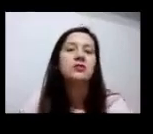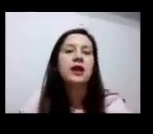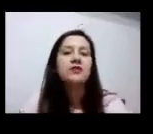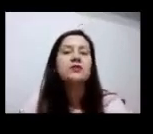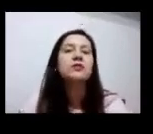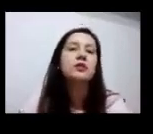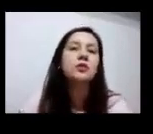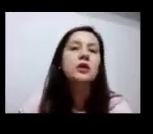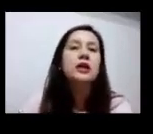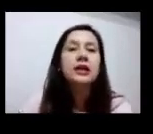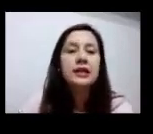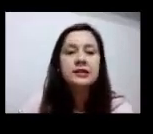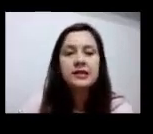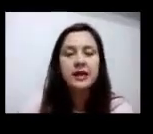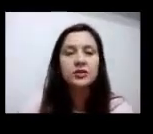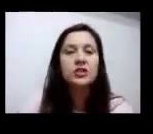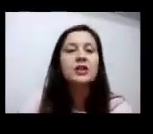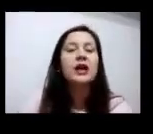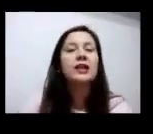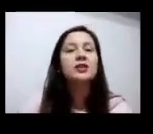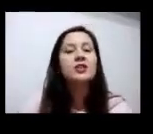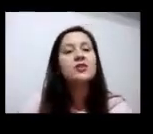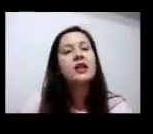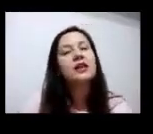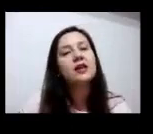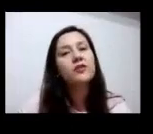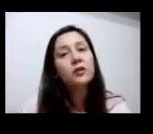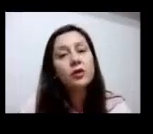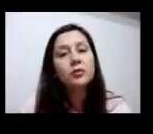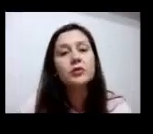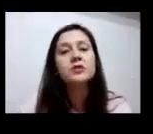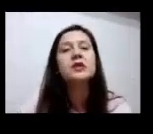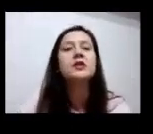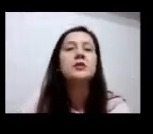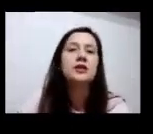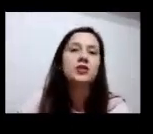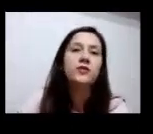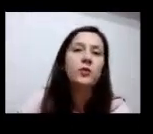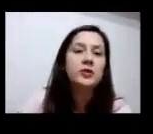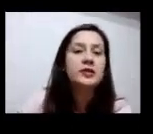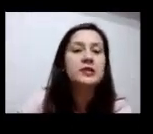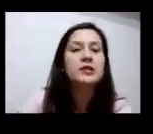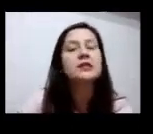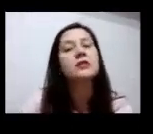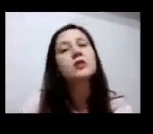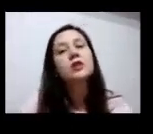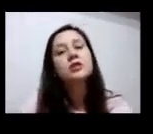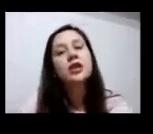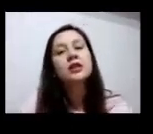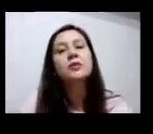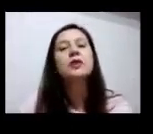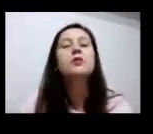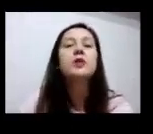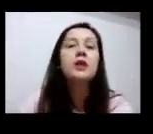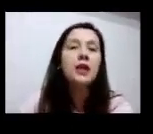alimentos saudáveis no campo e na cidade. Além disso, ela agrega valor à produção, incentiva a comercialização,